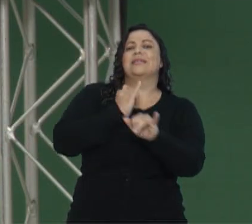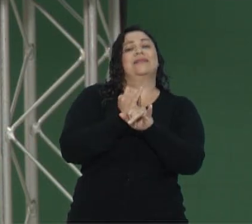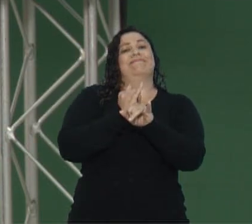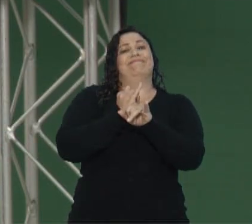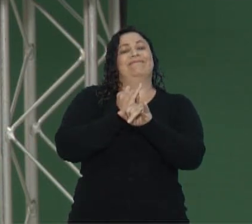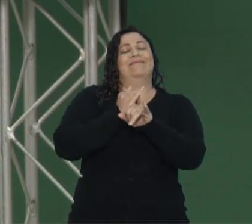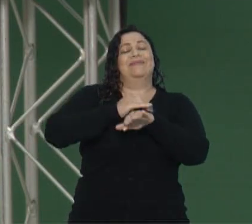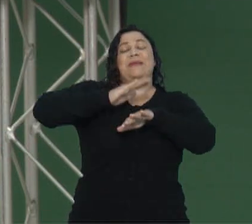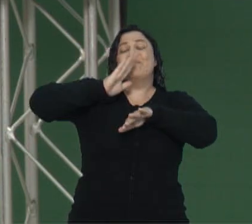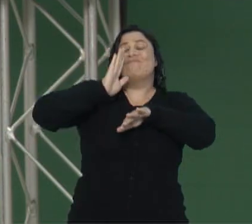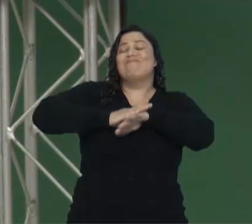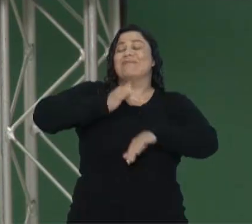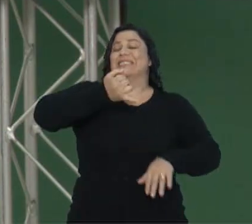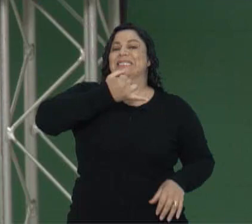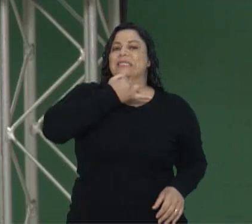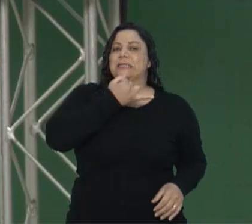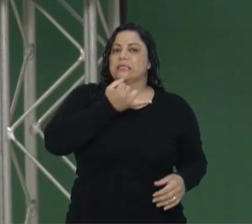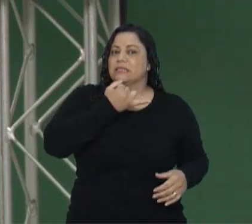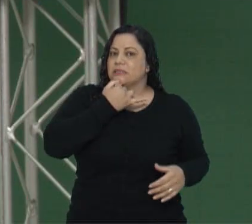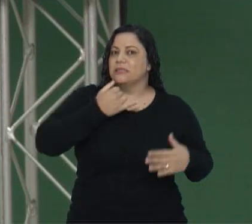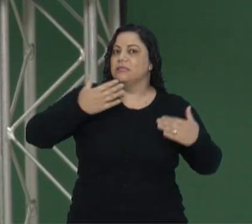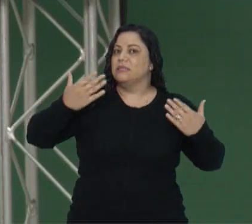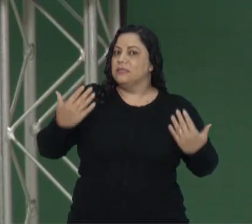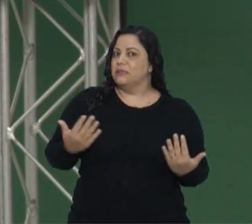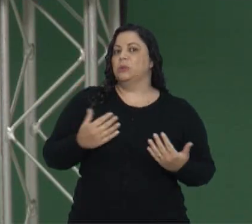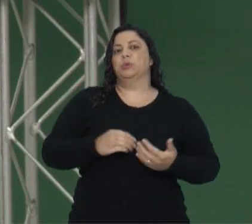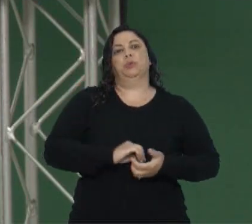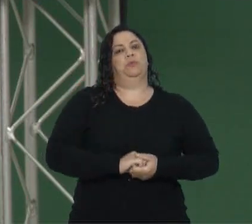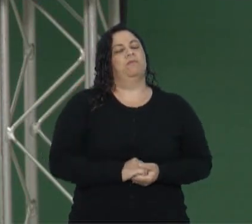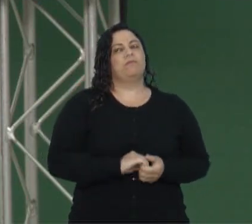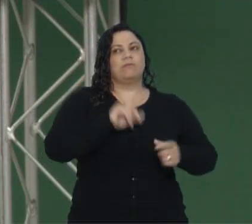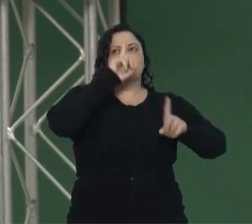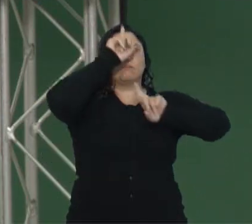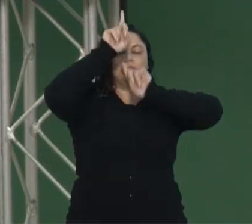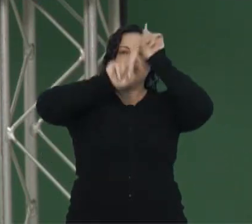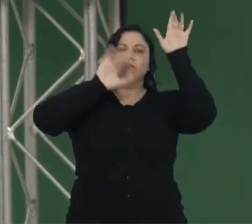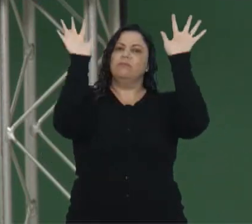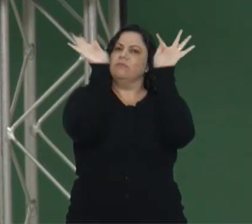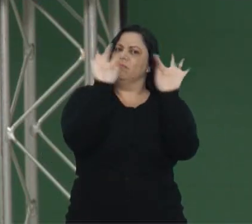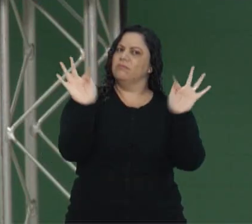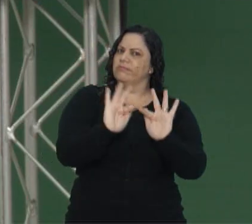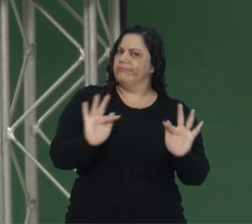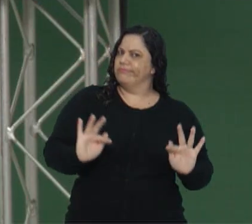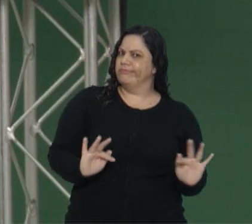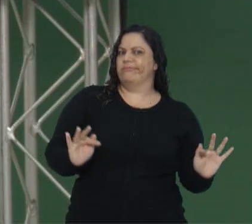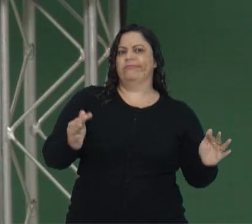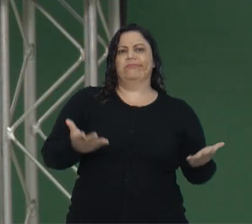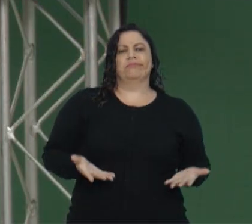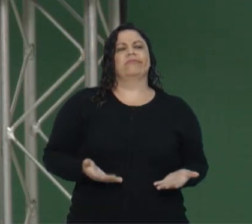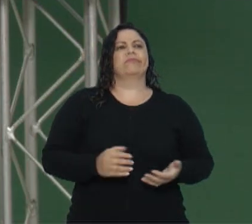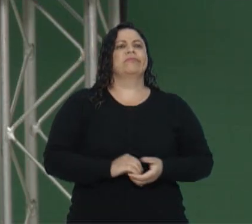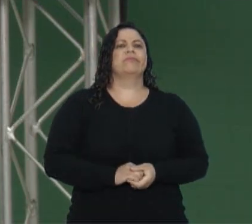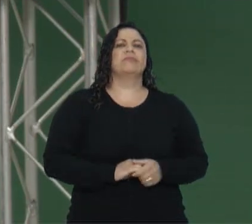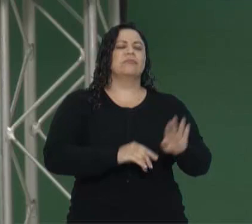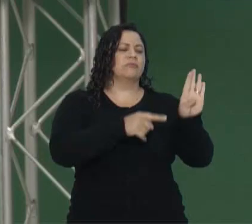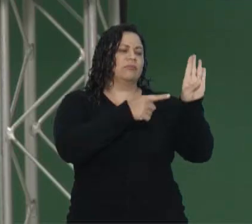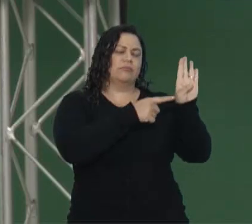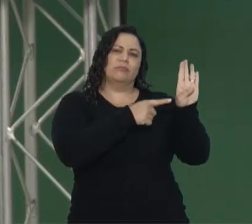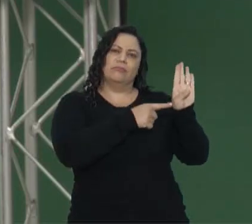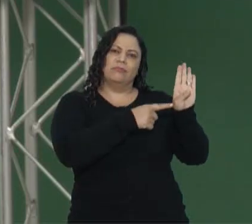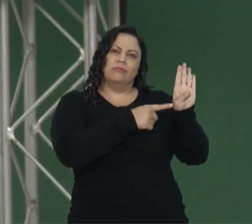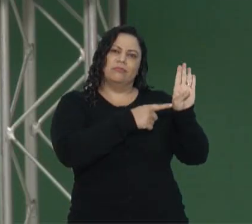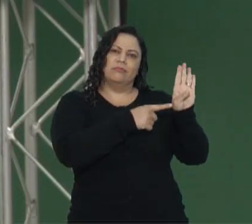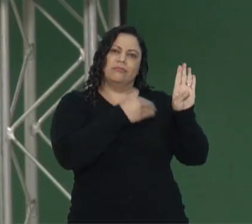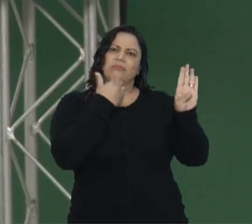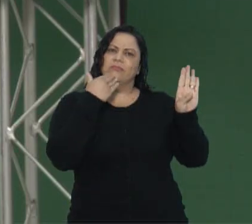fala dessa ideia de ser ou não feliz. Aqui também a gente tem a ideia de felicidade como questão. Na letra B, eu pedi para você explicar com as